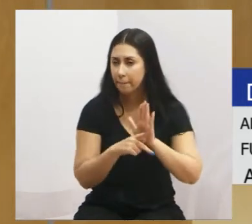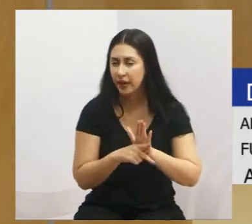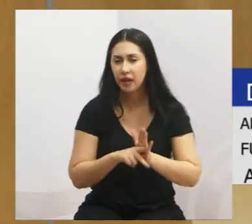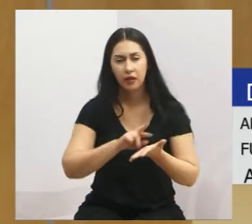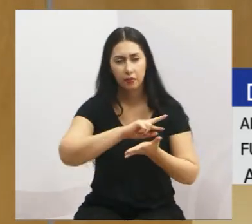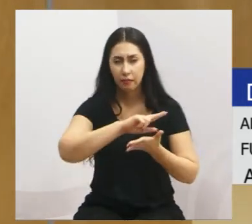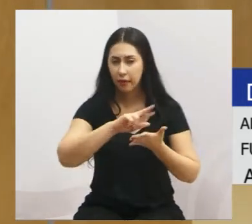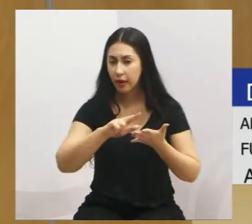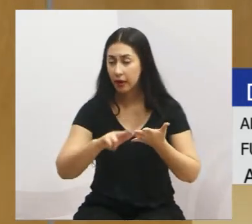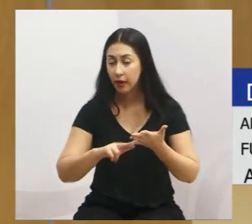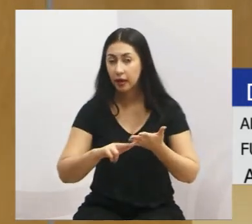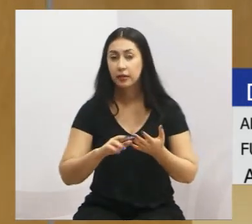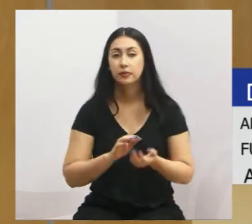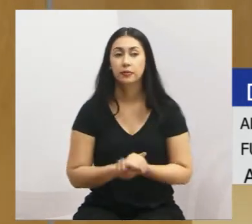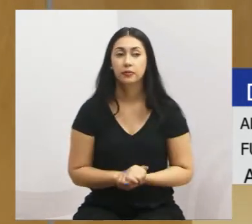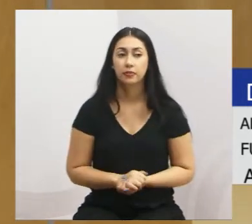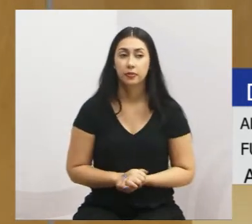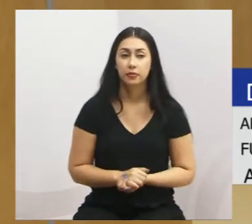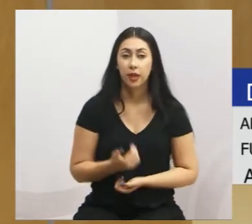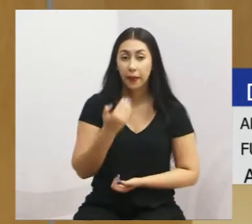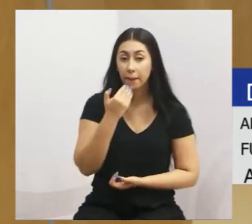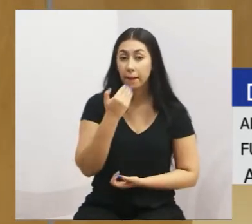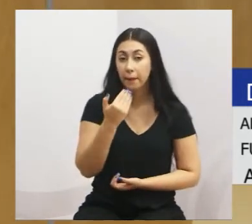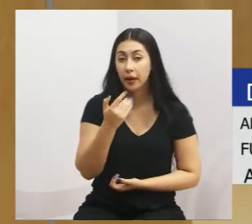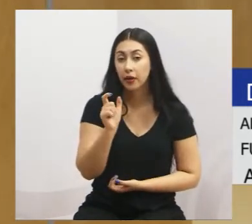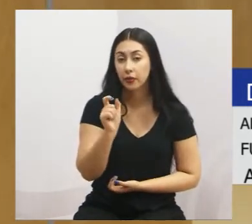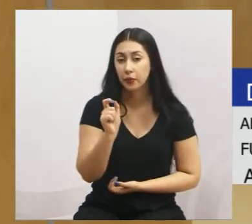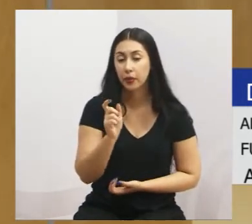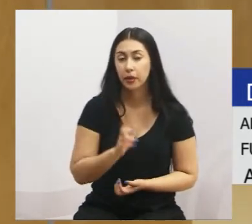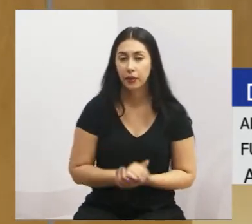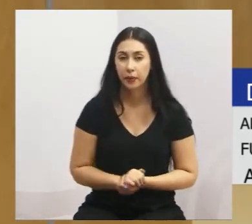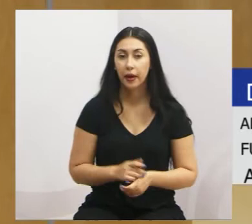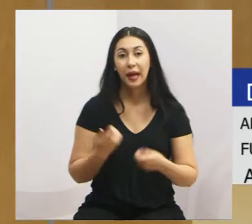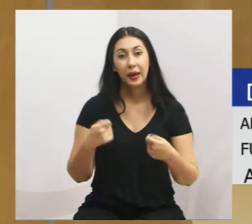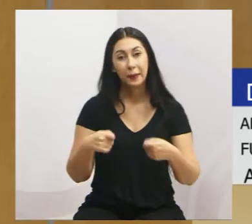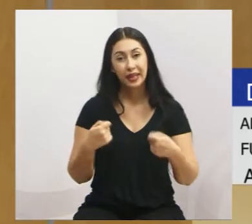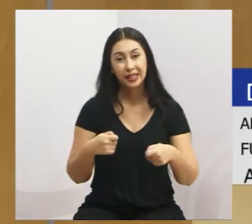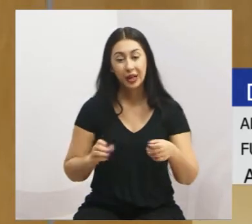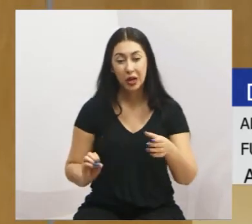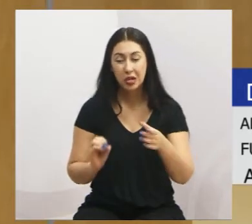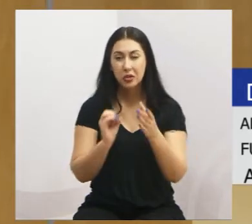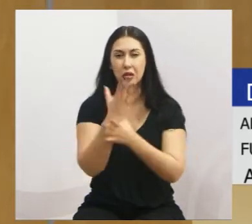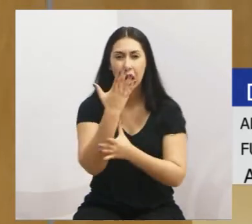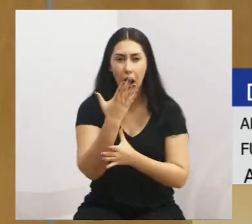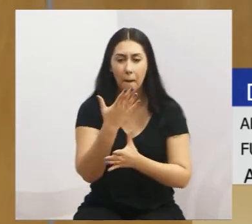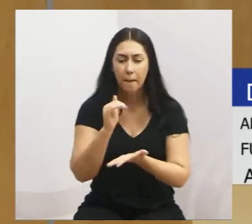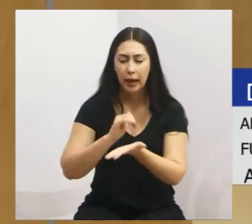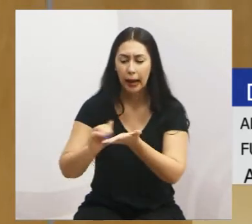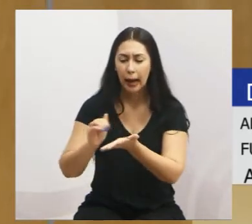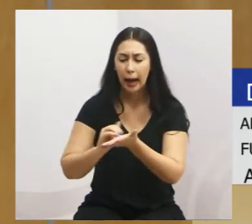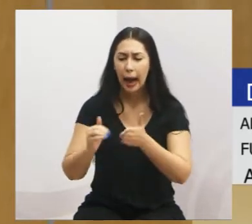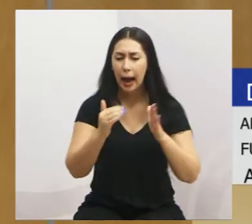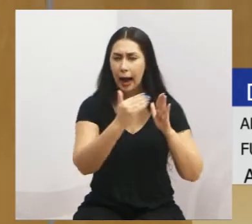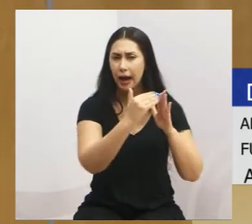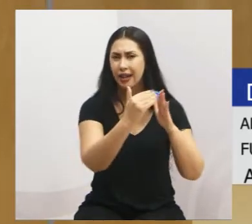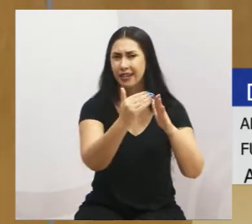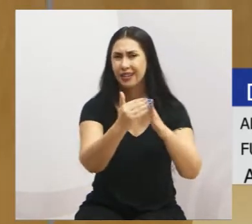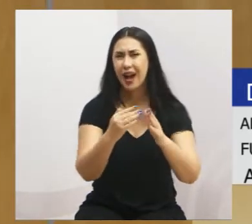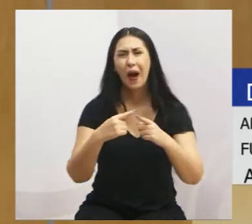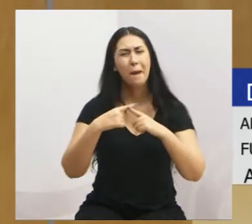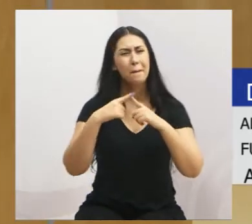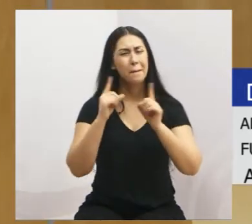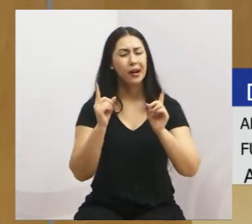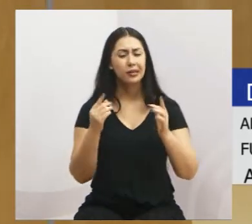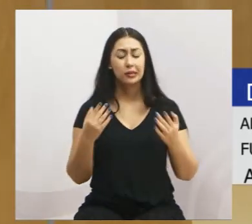Pública, na qual pede, no caso, a criação de uma Secretaria de Habitação. Só que é muito